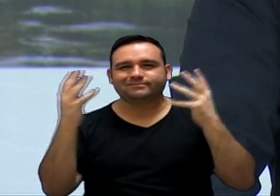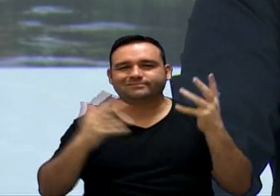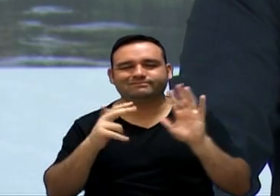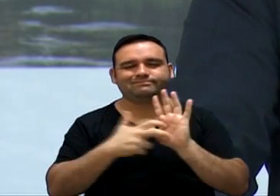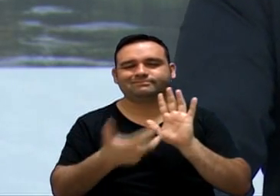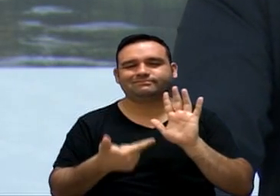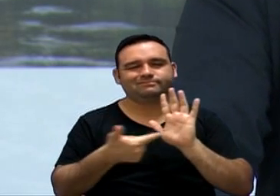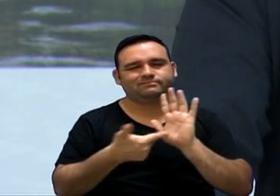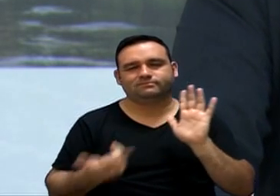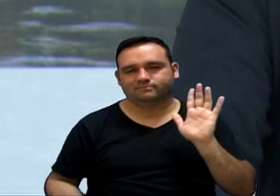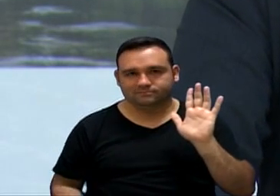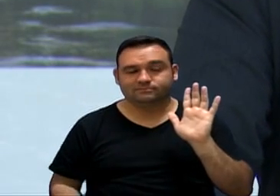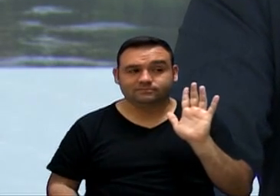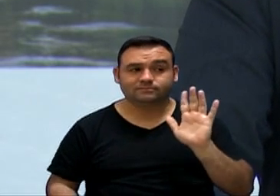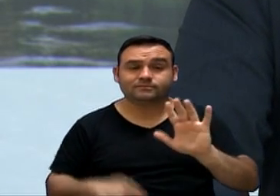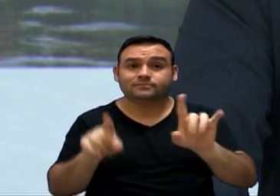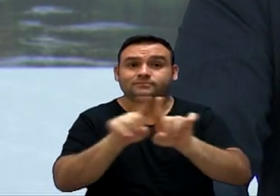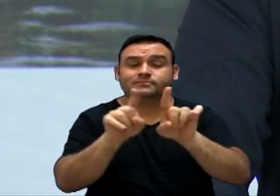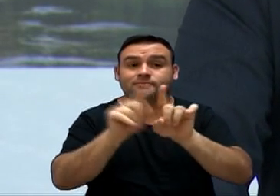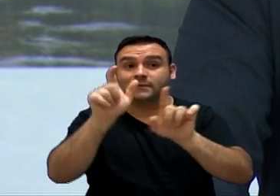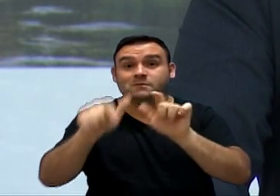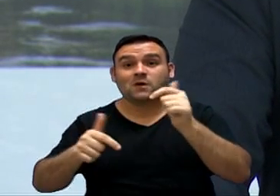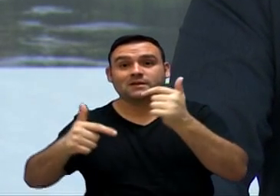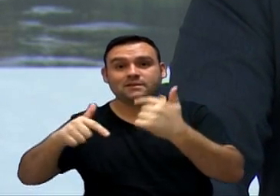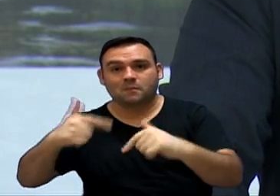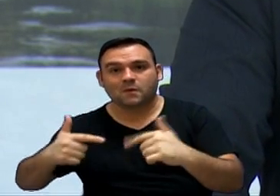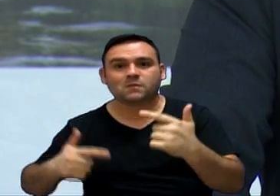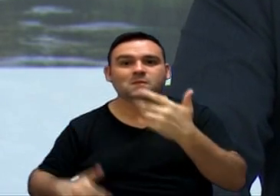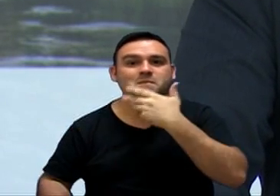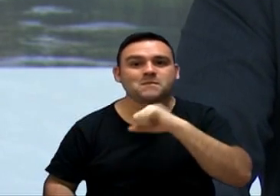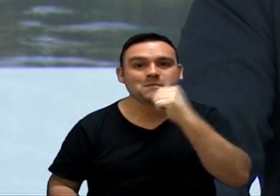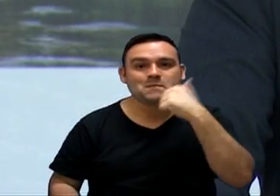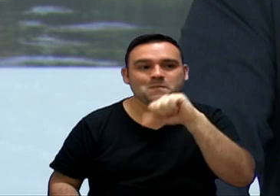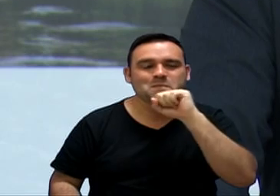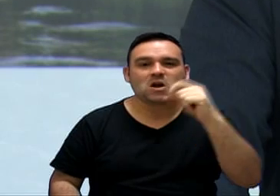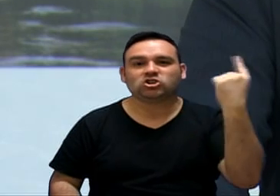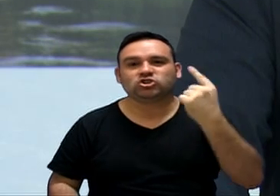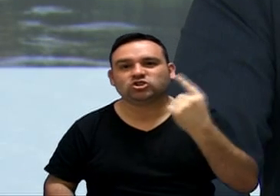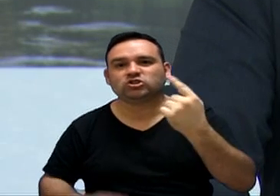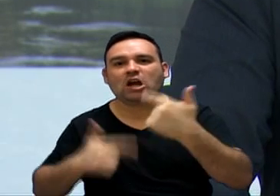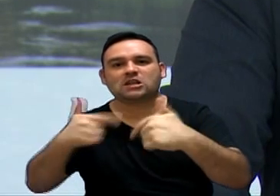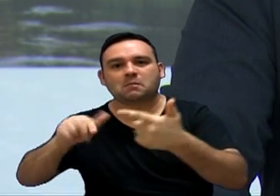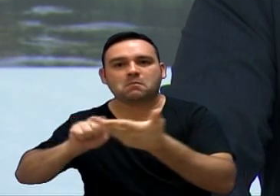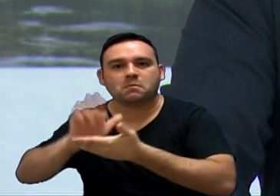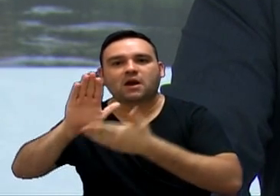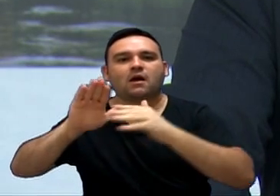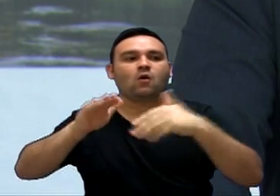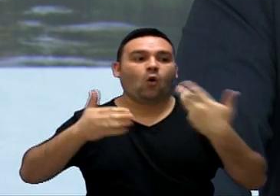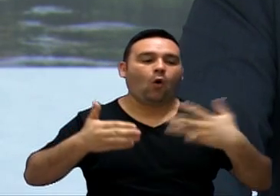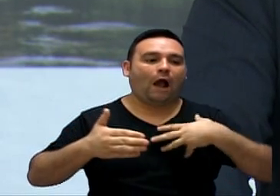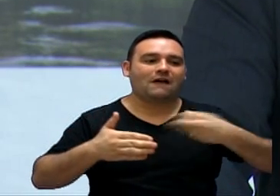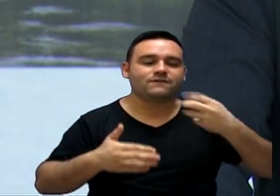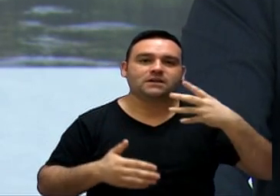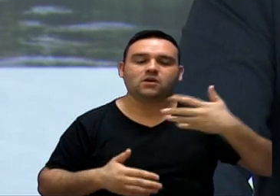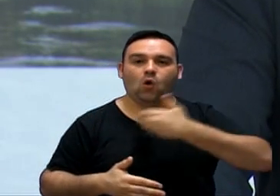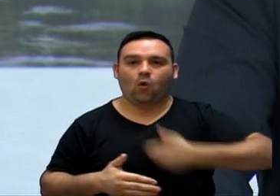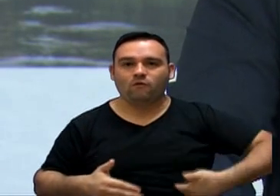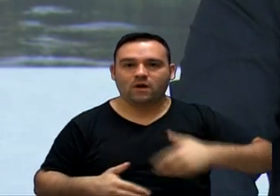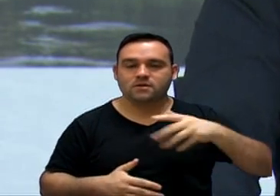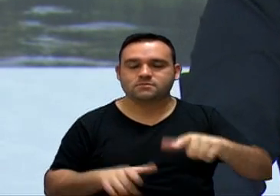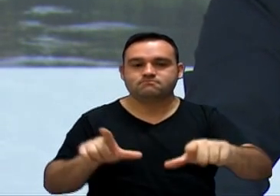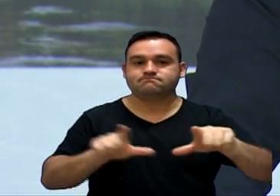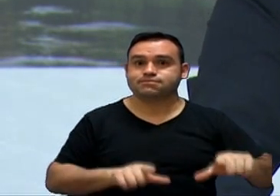ilegal. Um trabalhador, os pais serem ameaçados de perder emprego e de perder os filhos é um